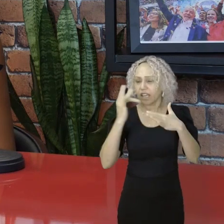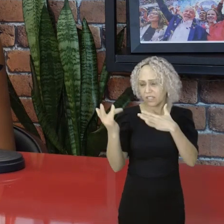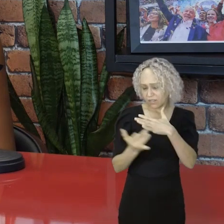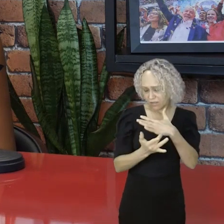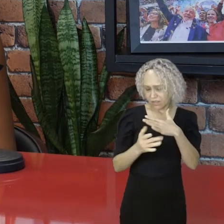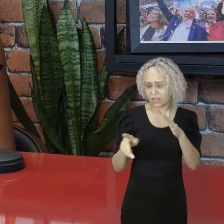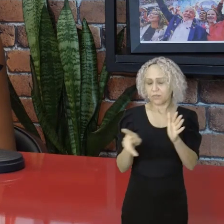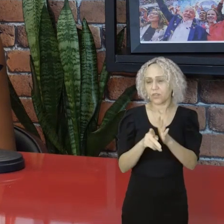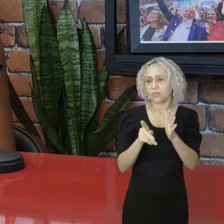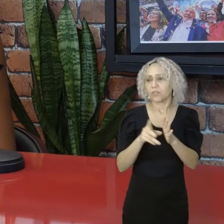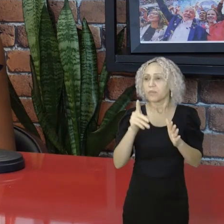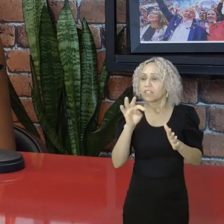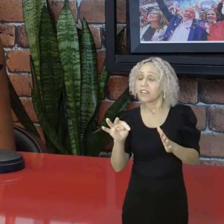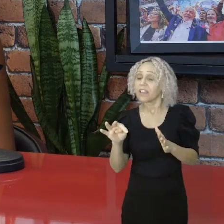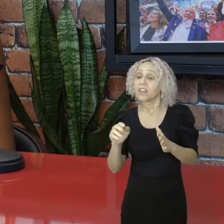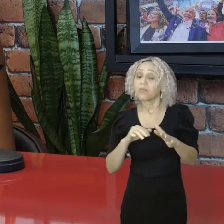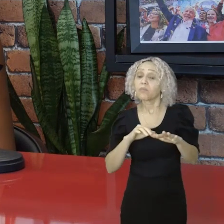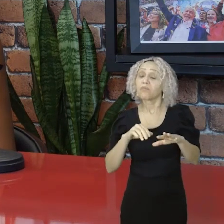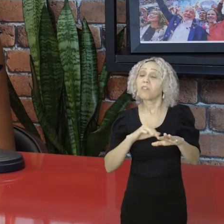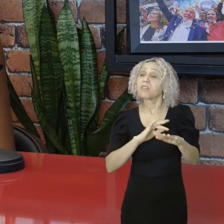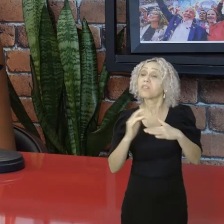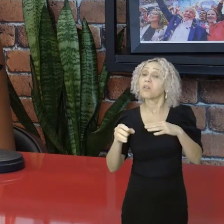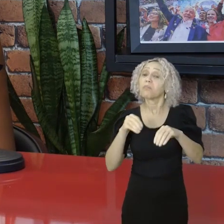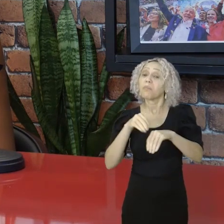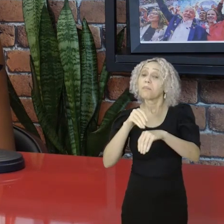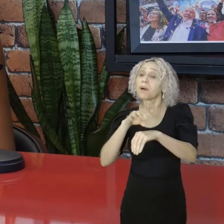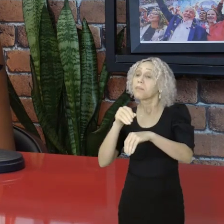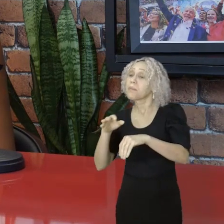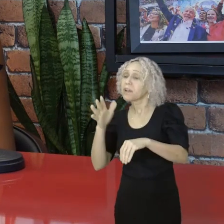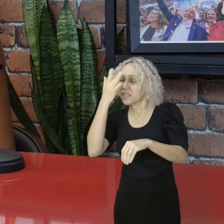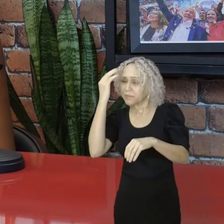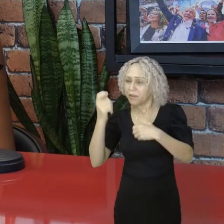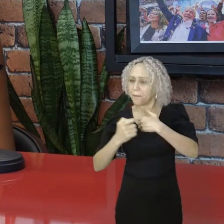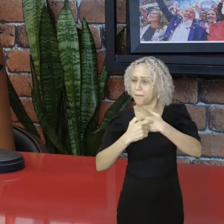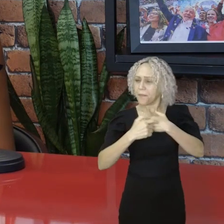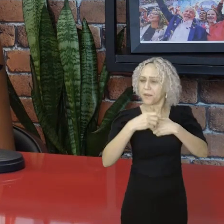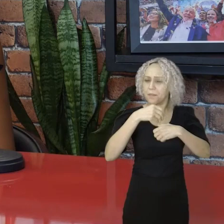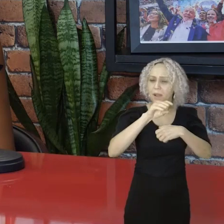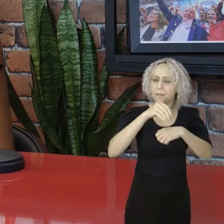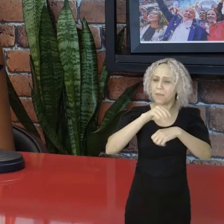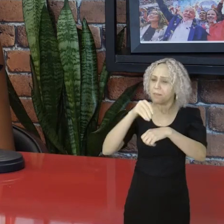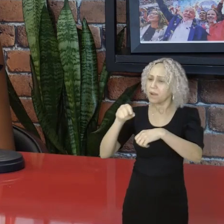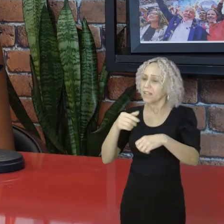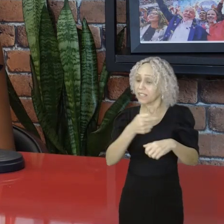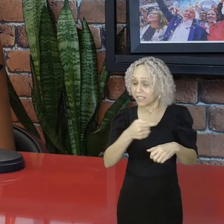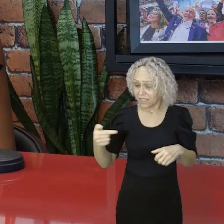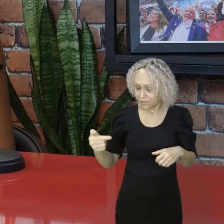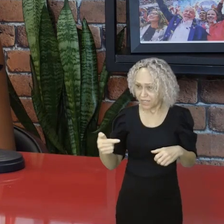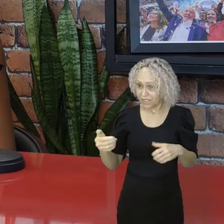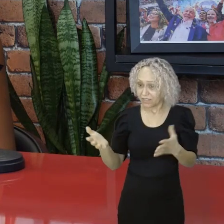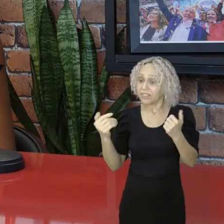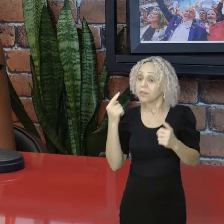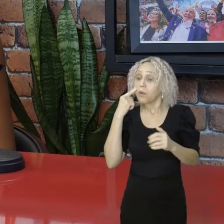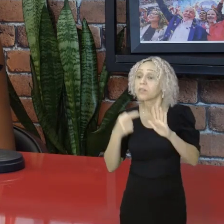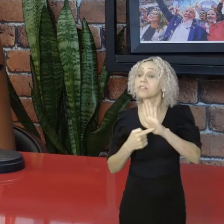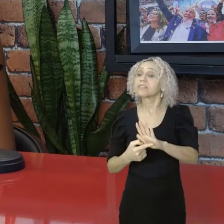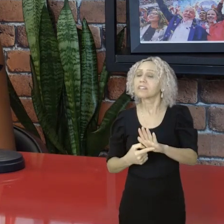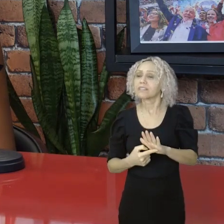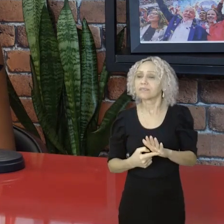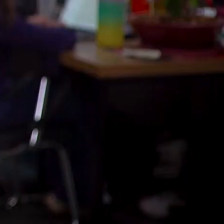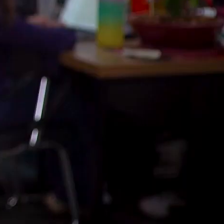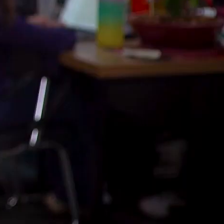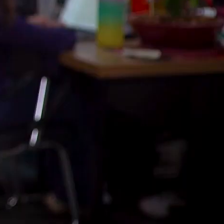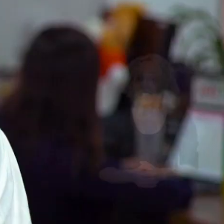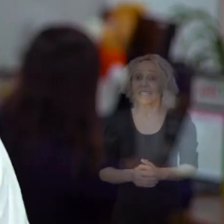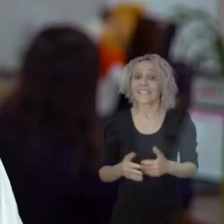sociais do PT, quais foram as nossas publicações mais curtidas, comentadas e compartilhadas da semana. O que você traz pra gente,